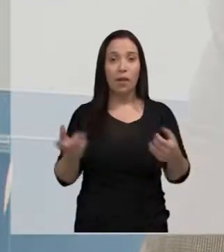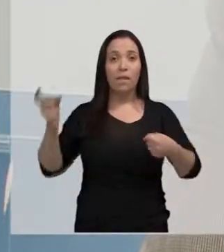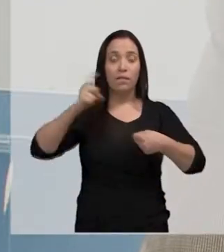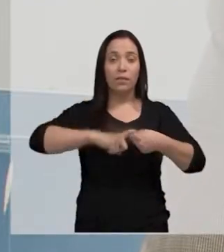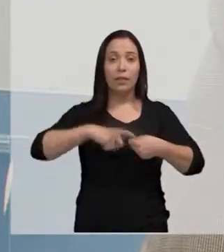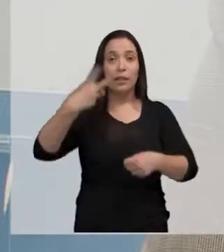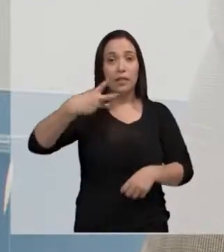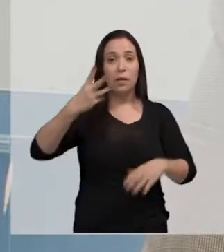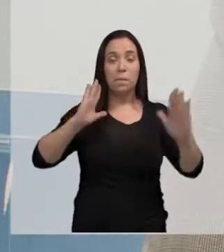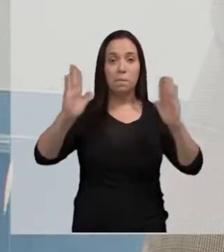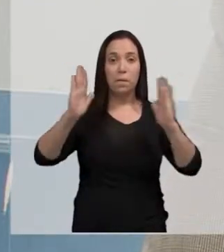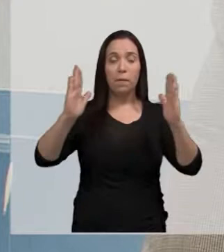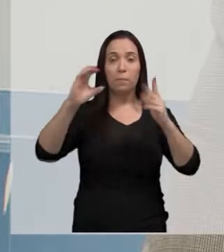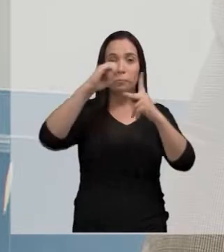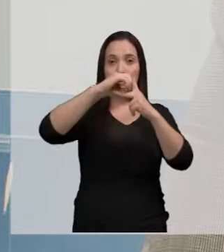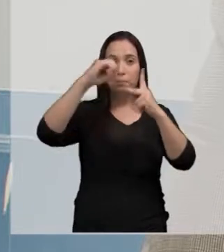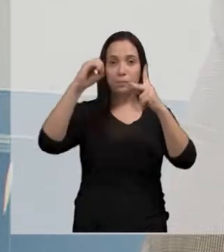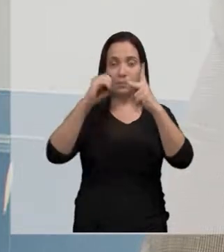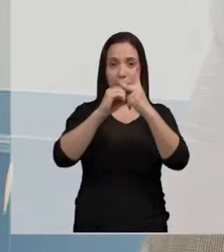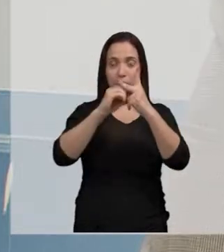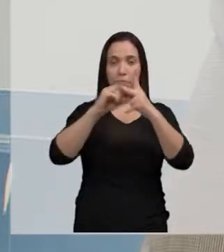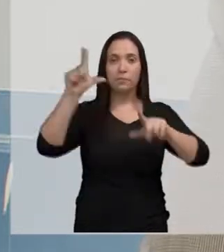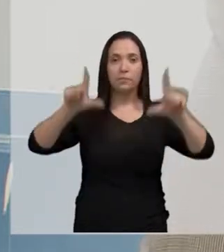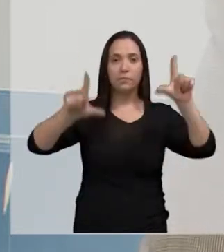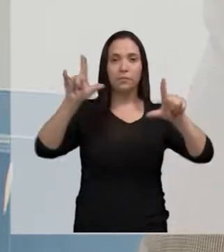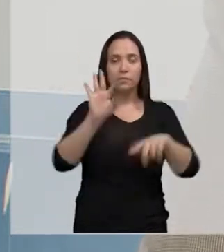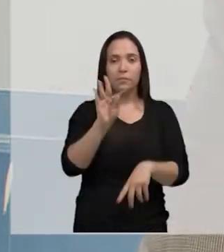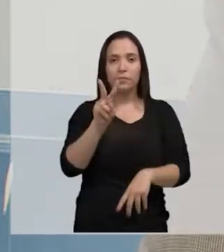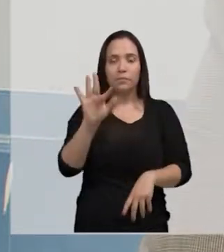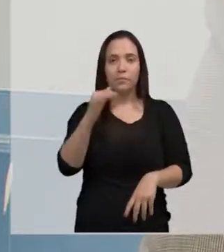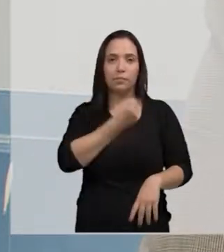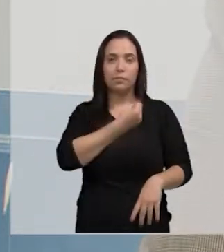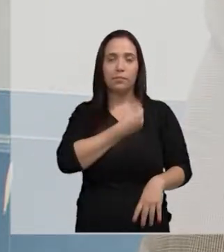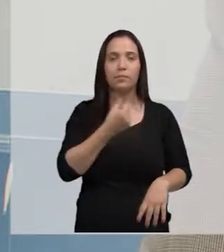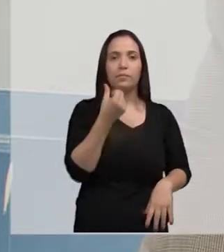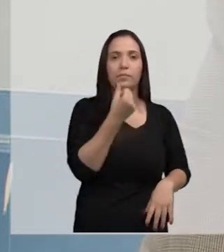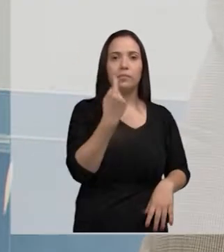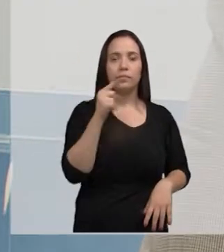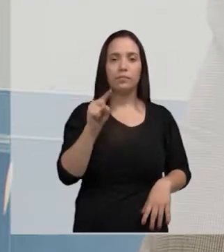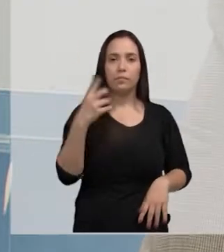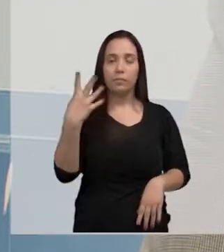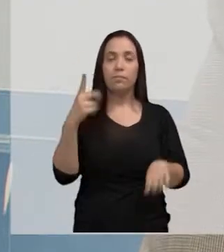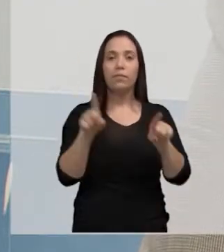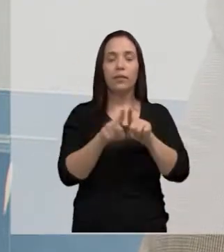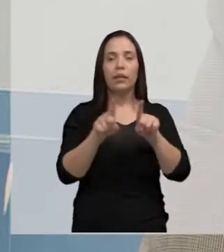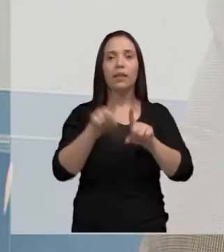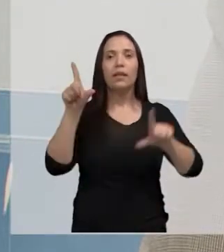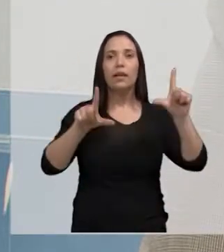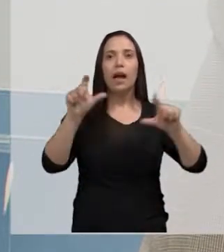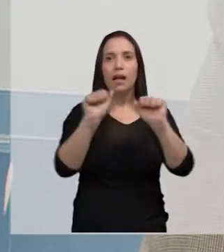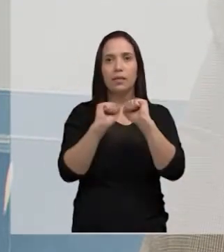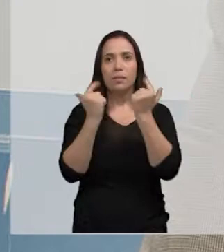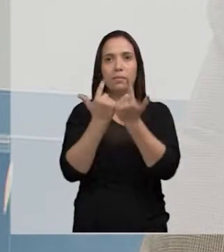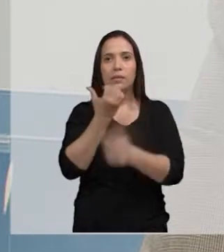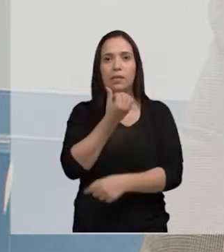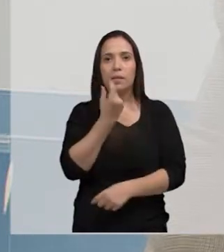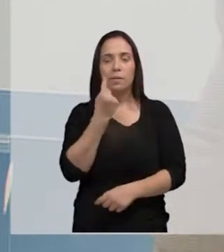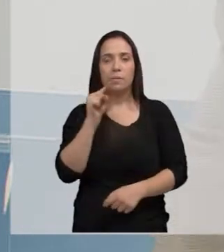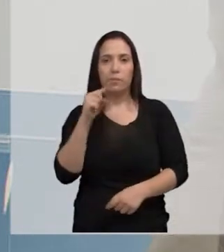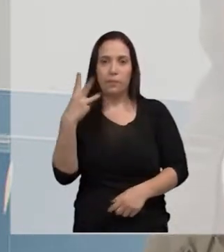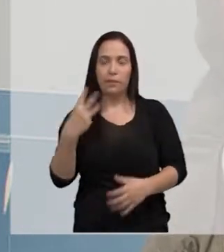Estamos de volta agora com o terceiro bloco do nosso programa Pela Ordem, na sua TV Fortaleza, canal 61.4, e na sua TV Assembleia,